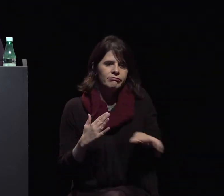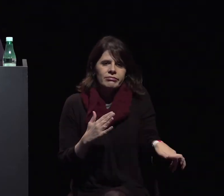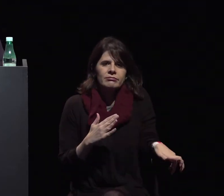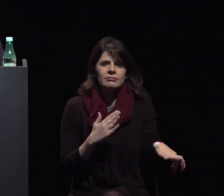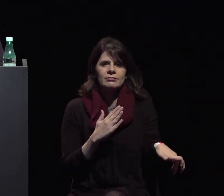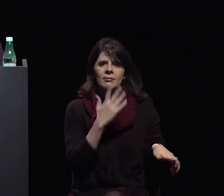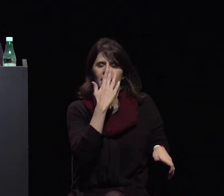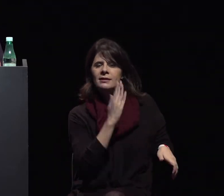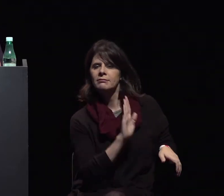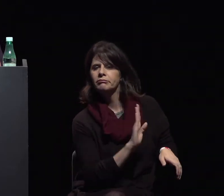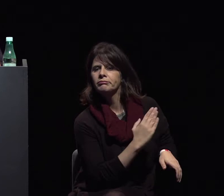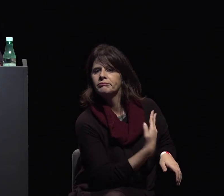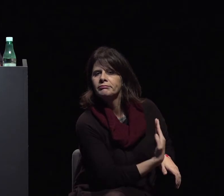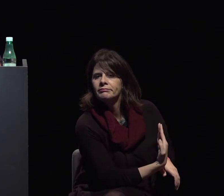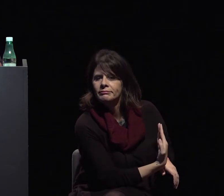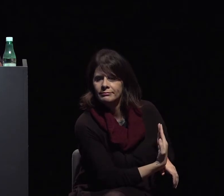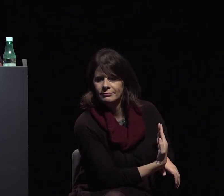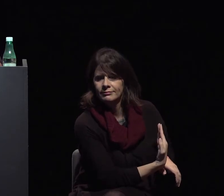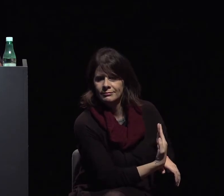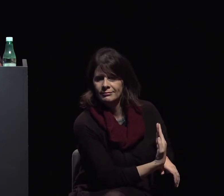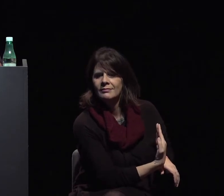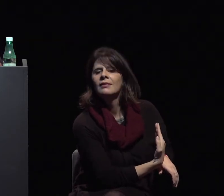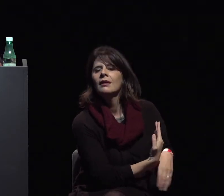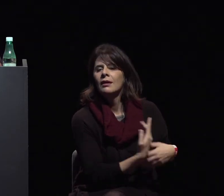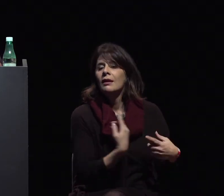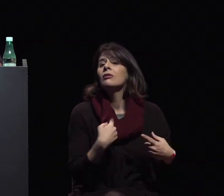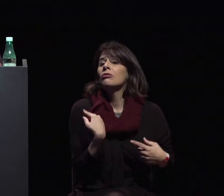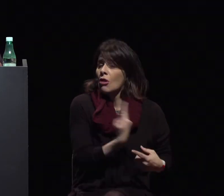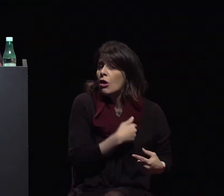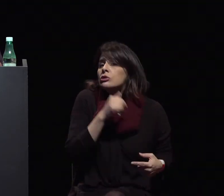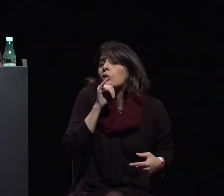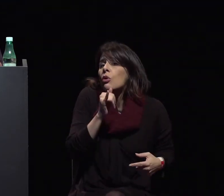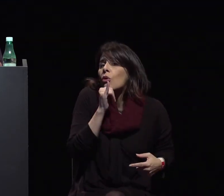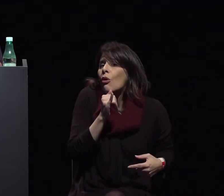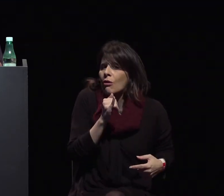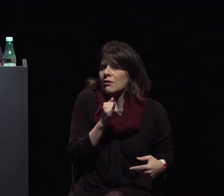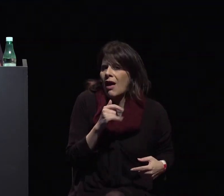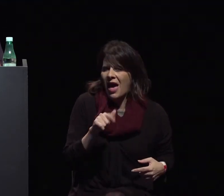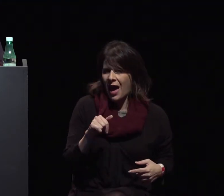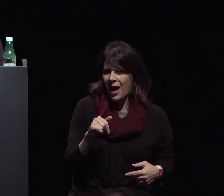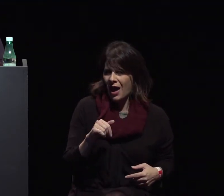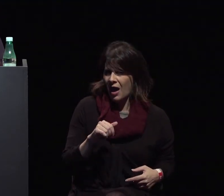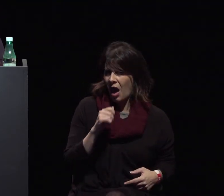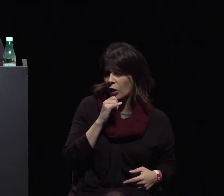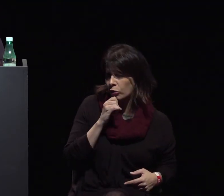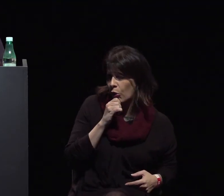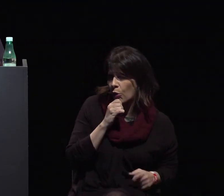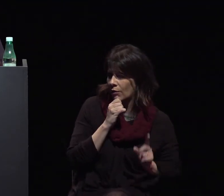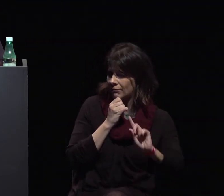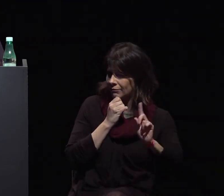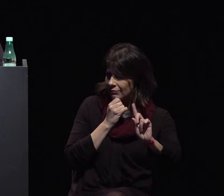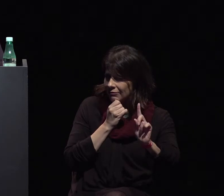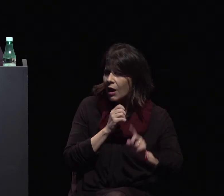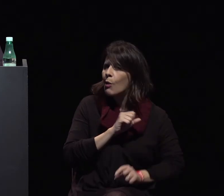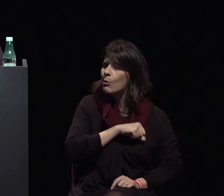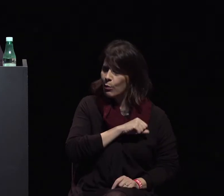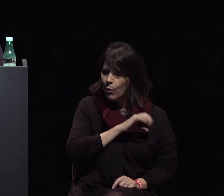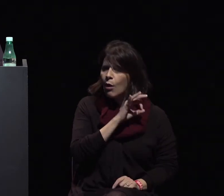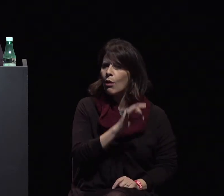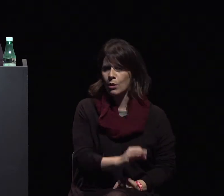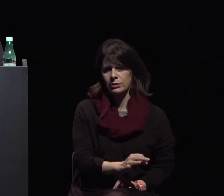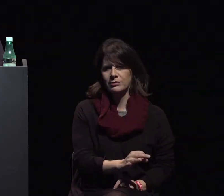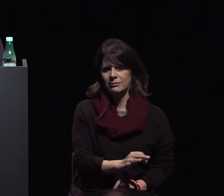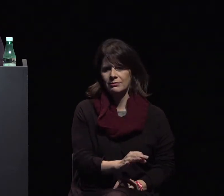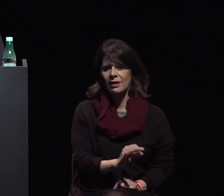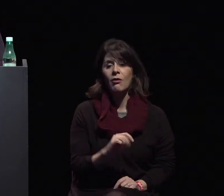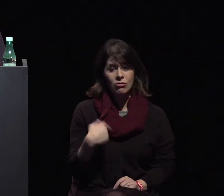as lutas e como isso reverbera de todas as formas. Andar a pé e de ônibus é a gente deixar de falar